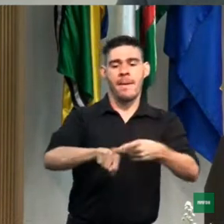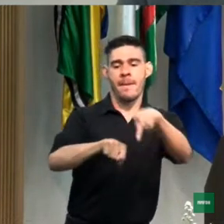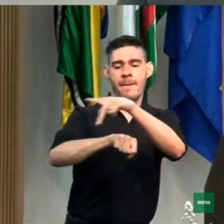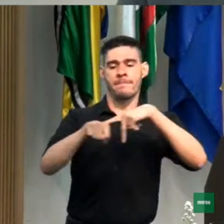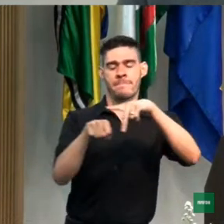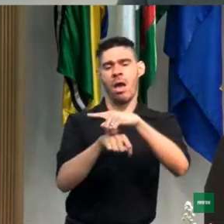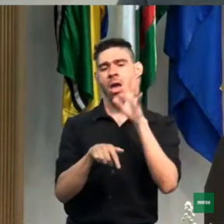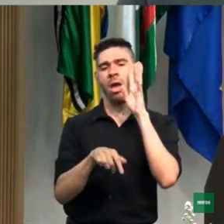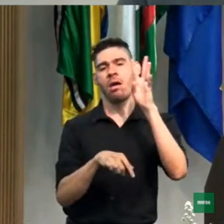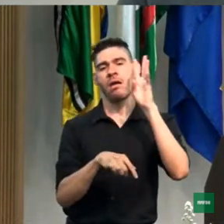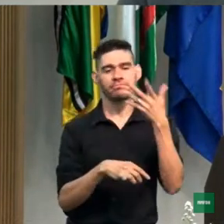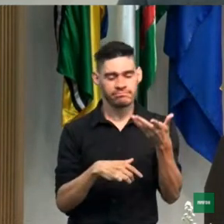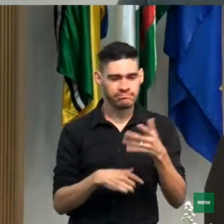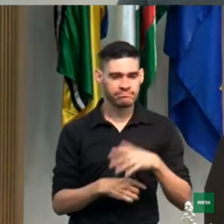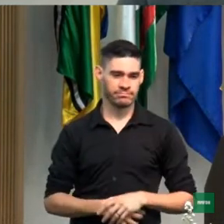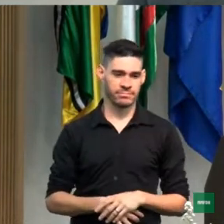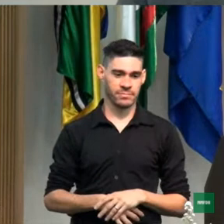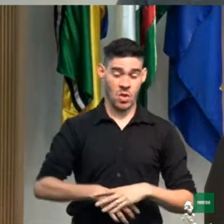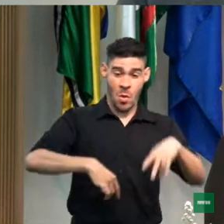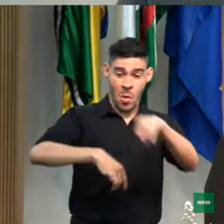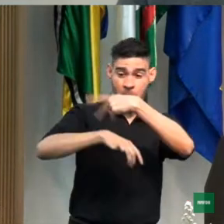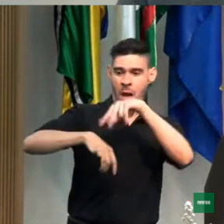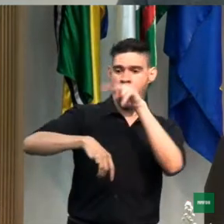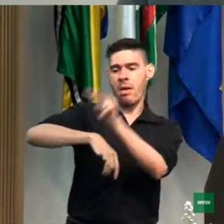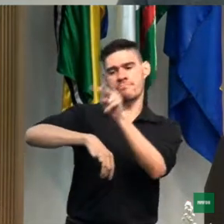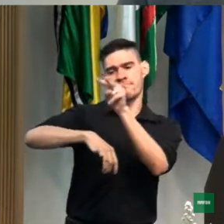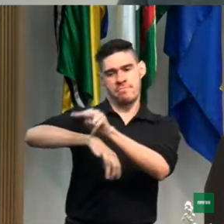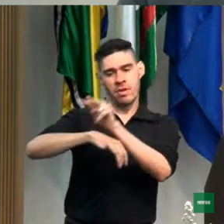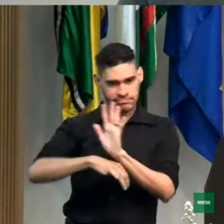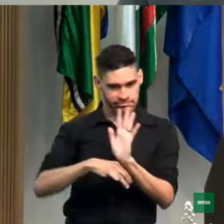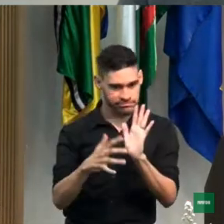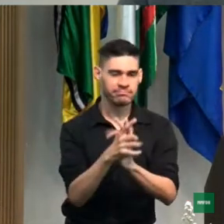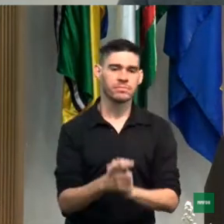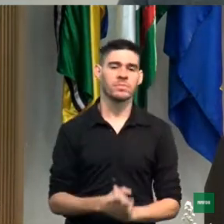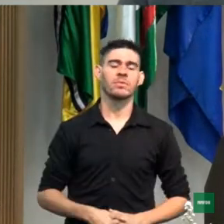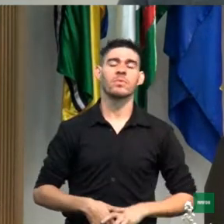Nação protegida, seu Roberto Veloso, é nação forte.